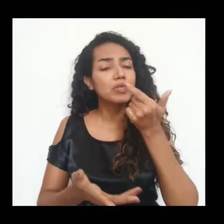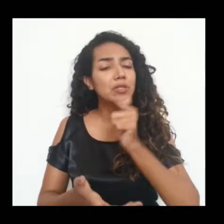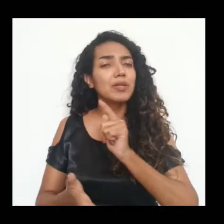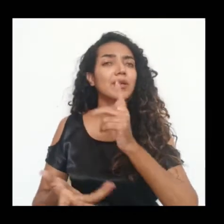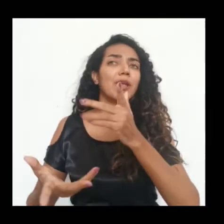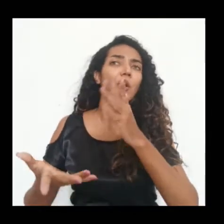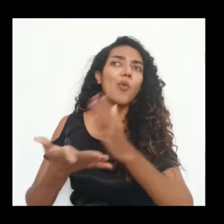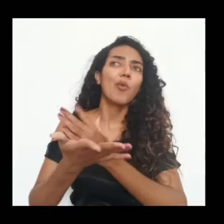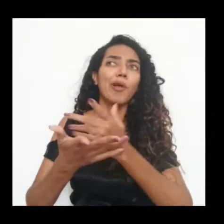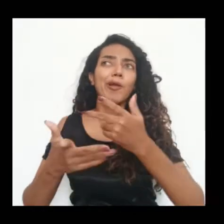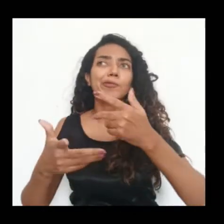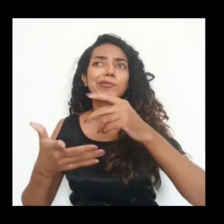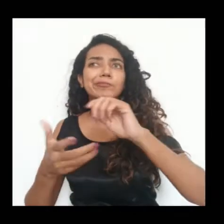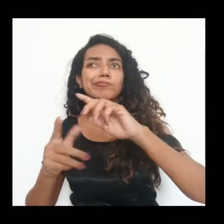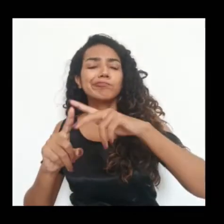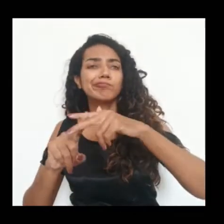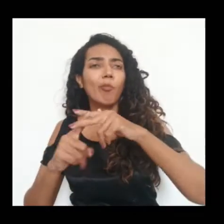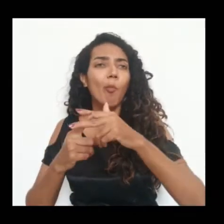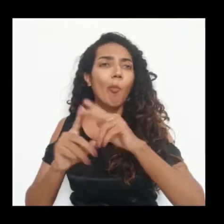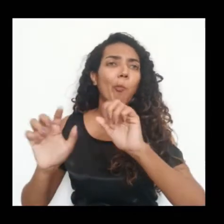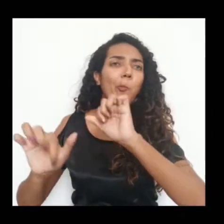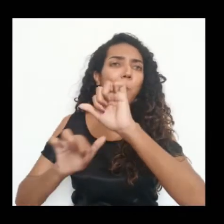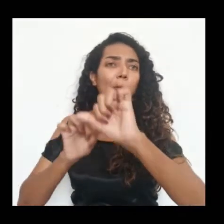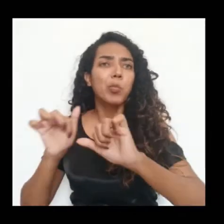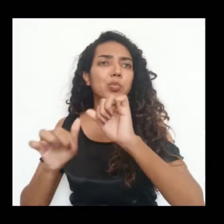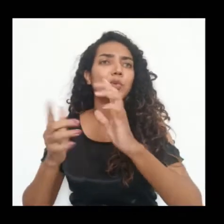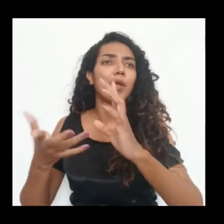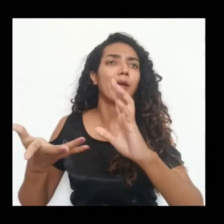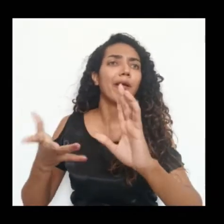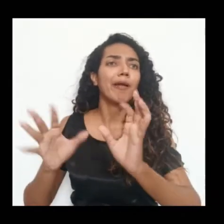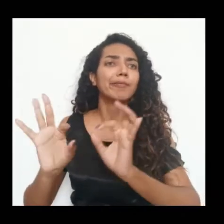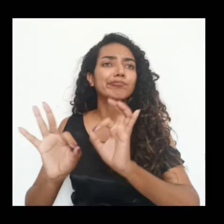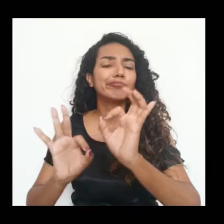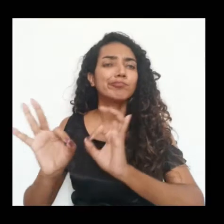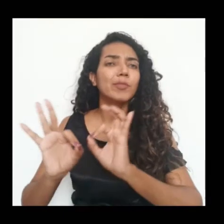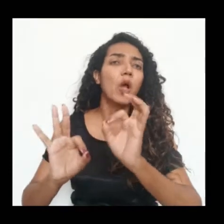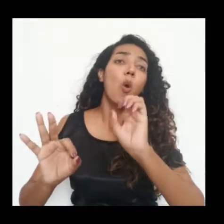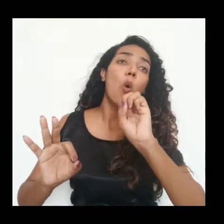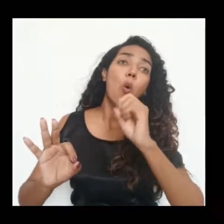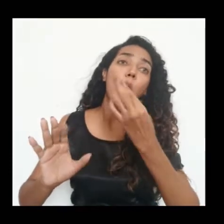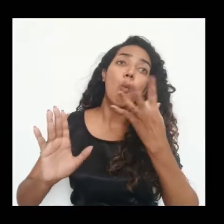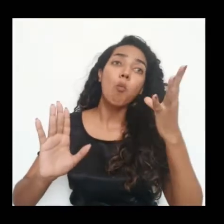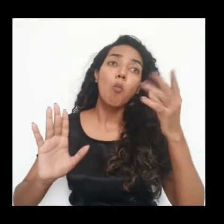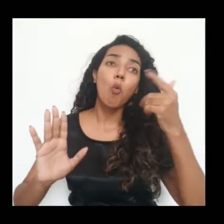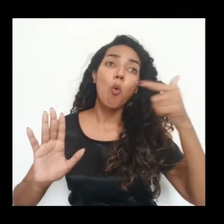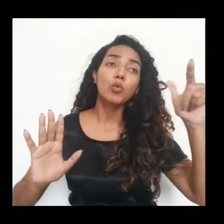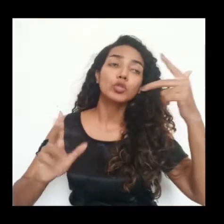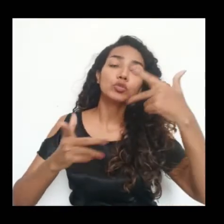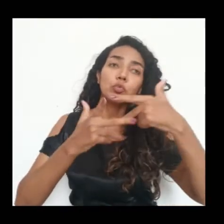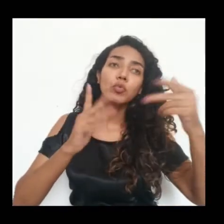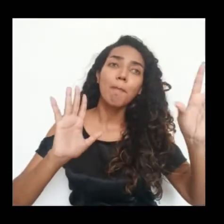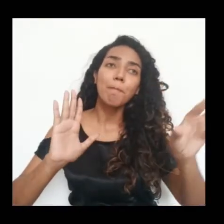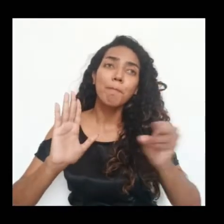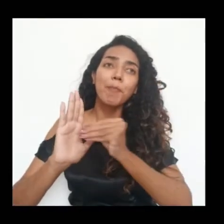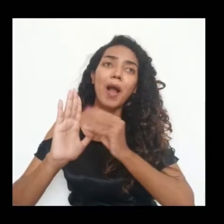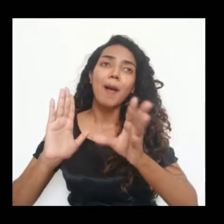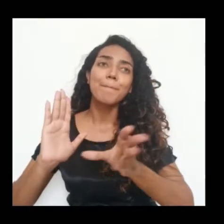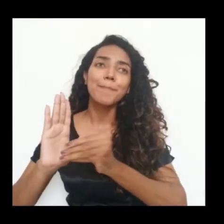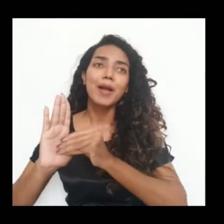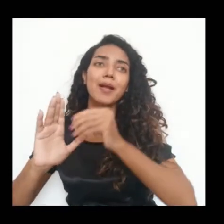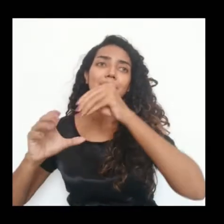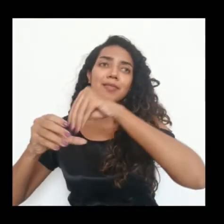uma correção, ou até mesmo adicionar novas coisas naquela classe. Tá? Então, só